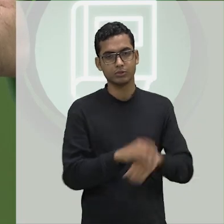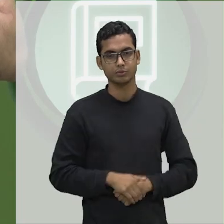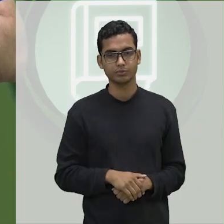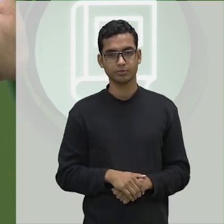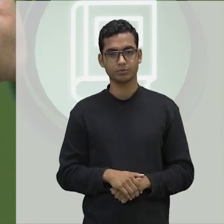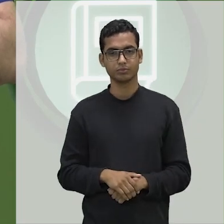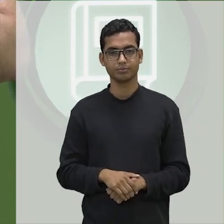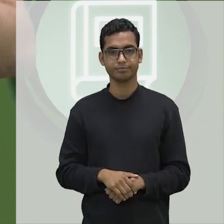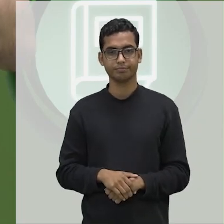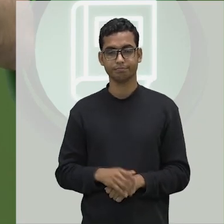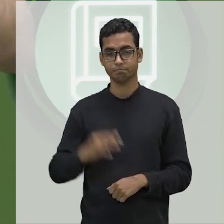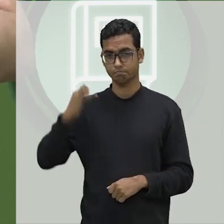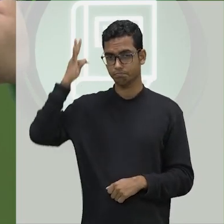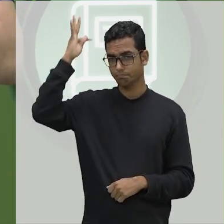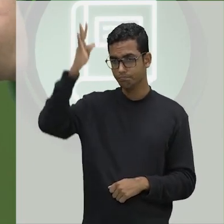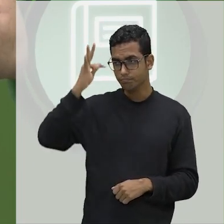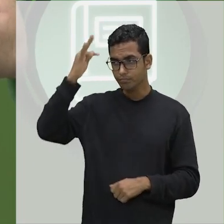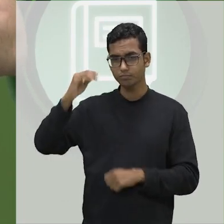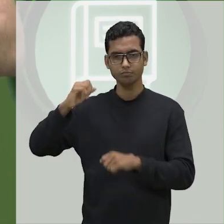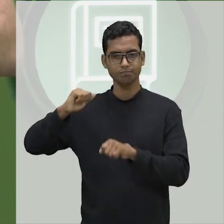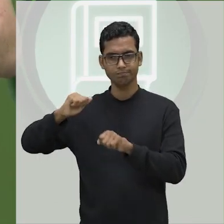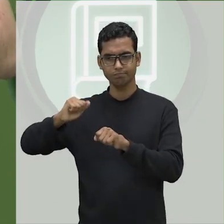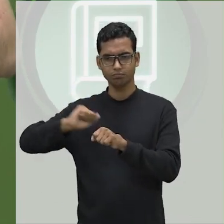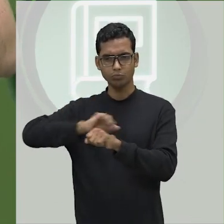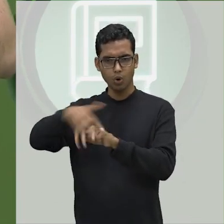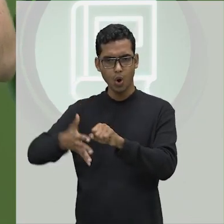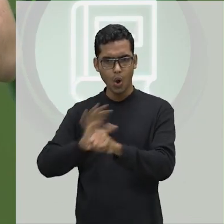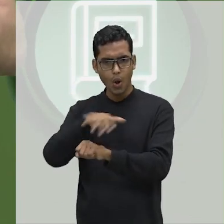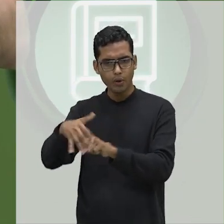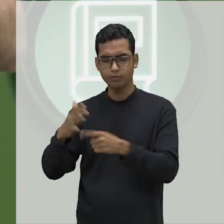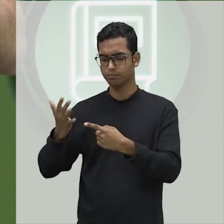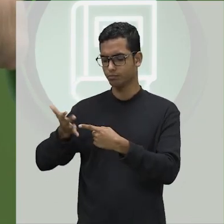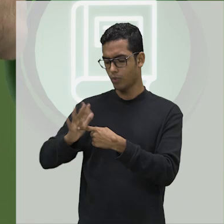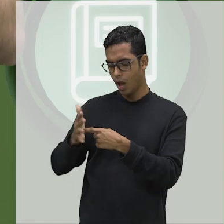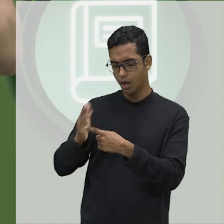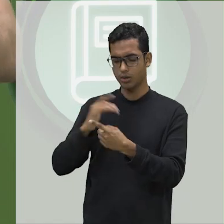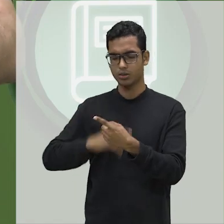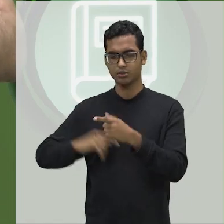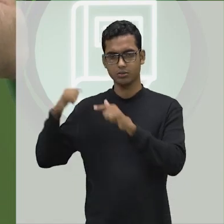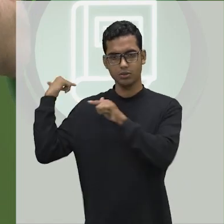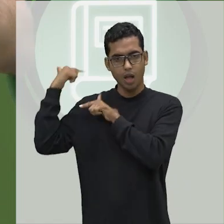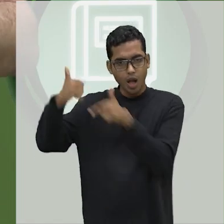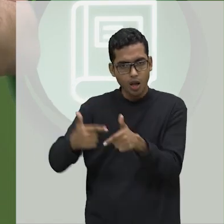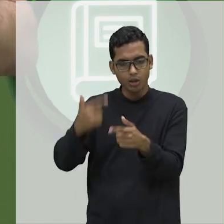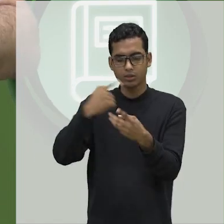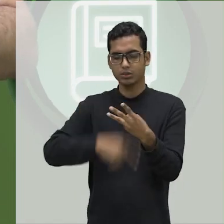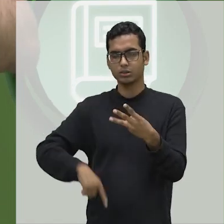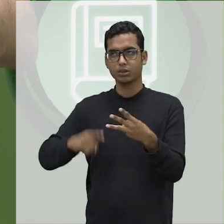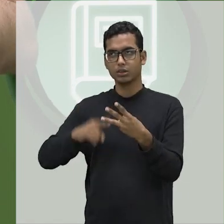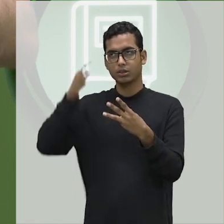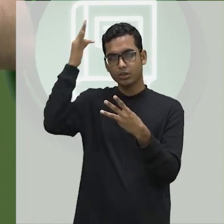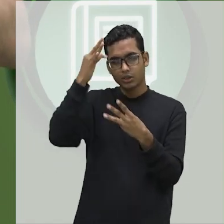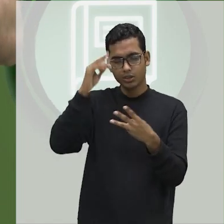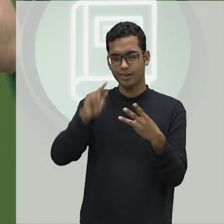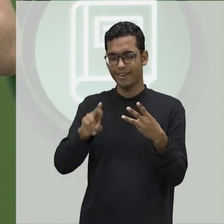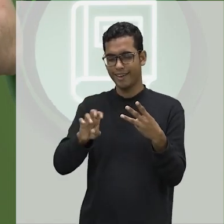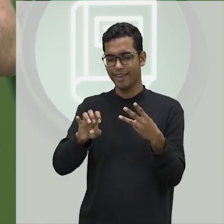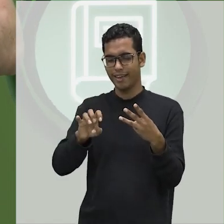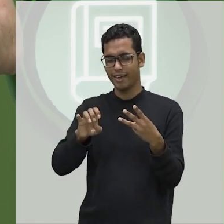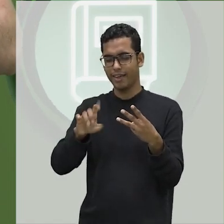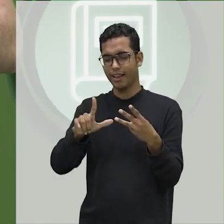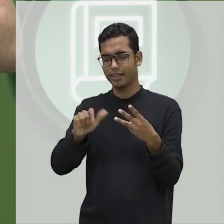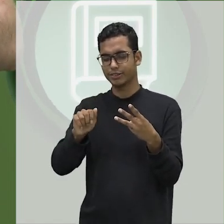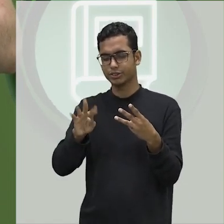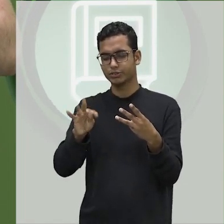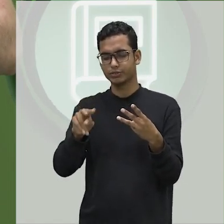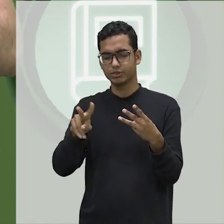com essas teorias, a teoria quântica, a mecânica clássica, a teoria da relatividade, nós temos problemas ainda não resolvidos,